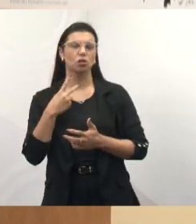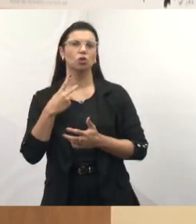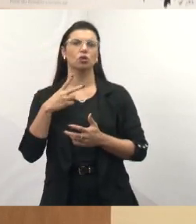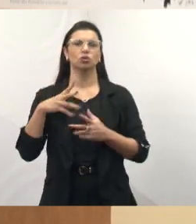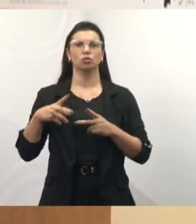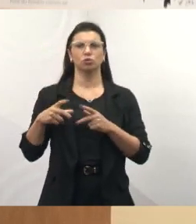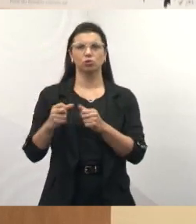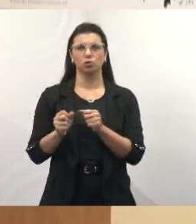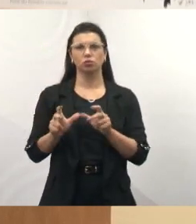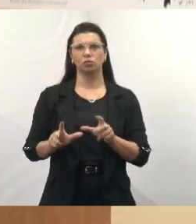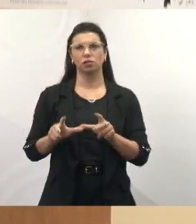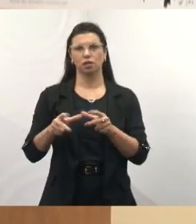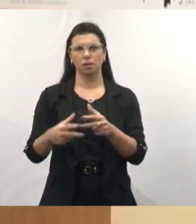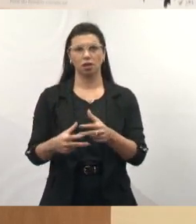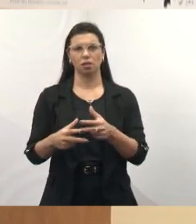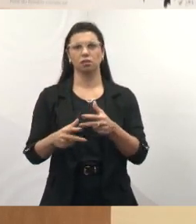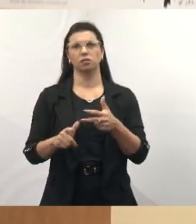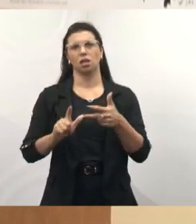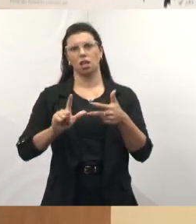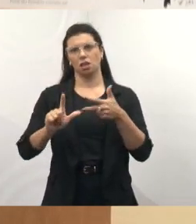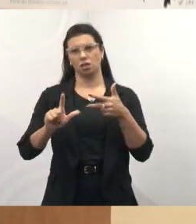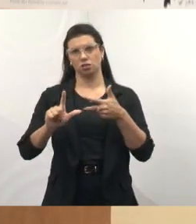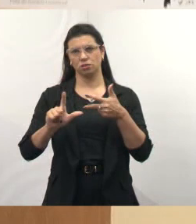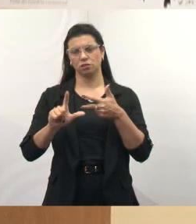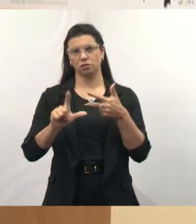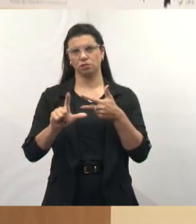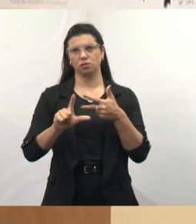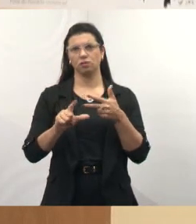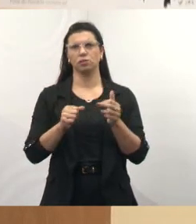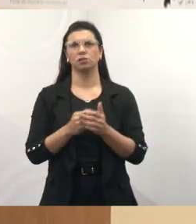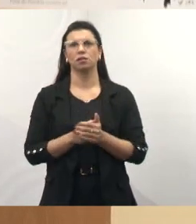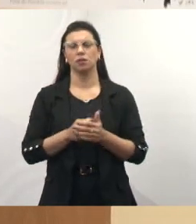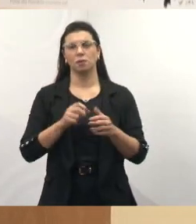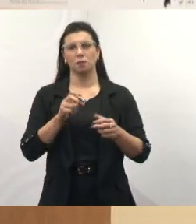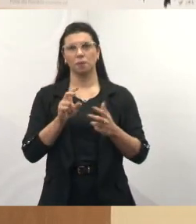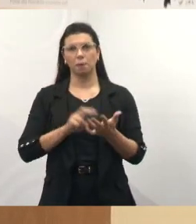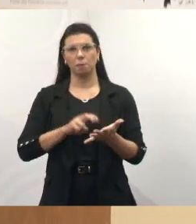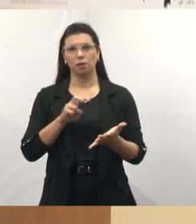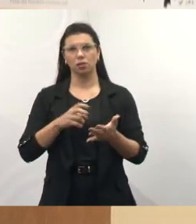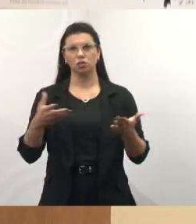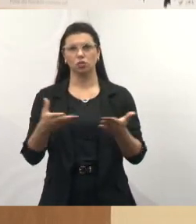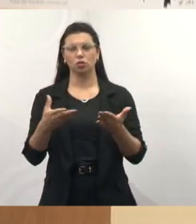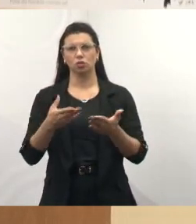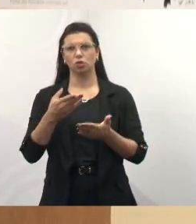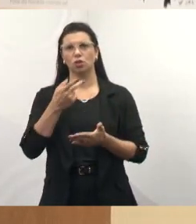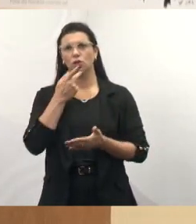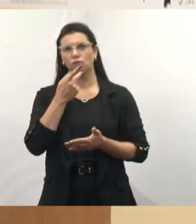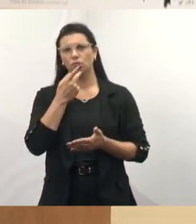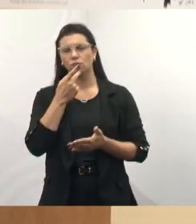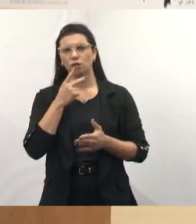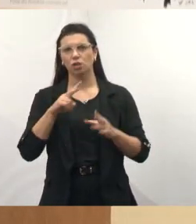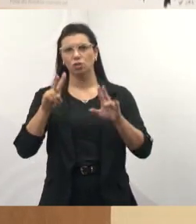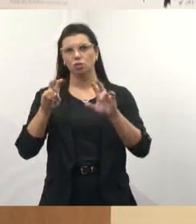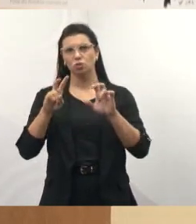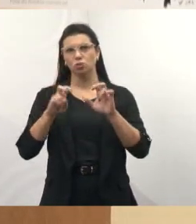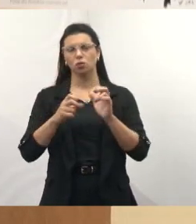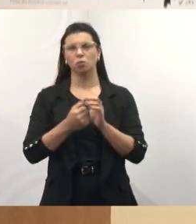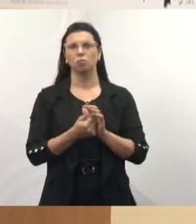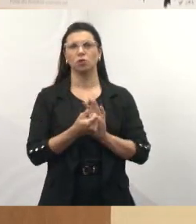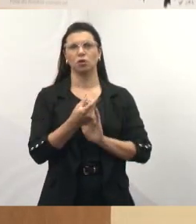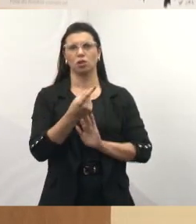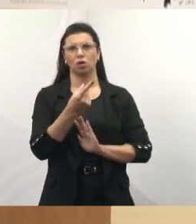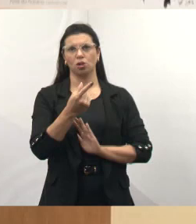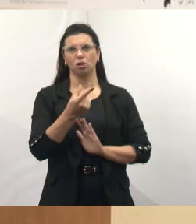vereadoras dessa Casa Legislativa, estamos nessa manhã para discutir as contas referentes ao exercício